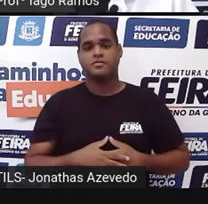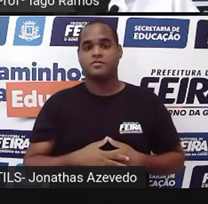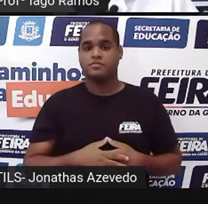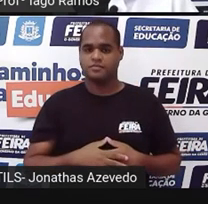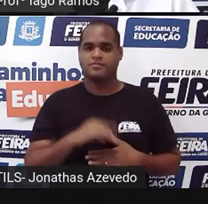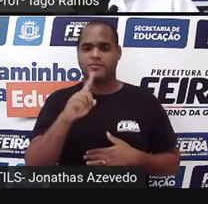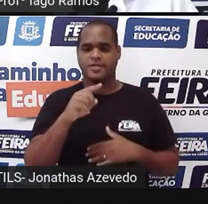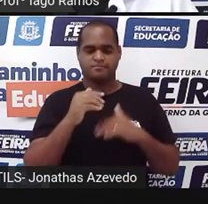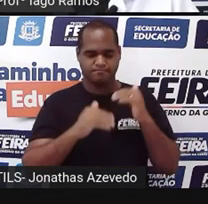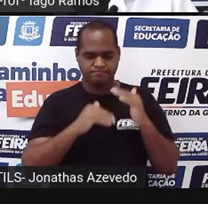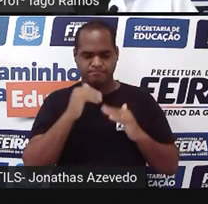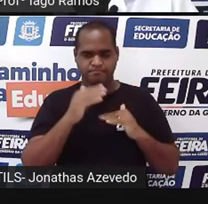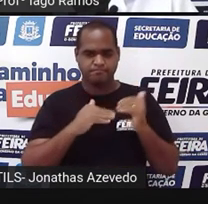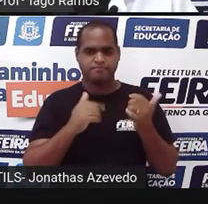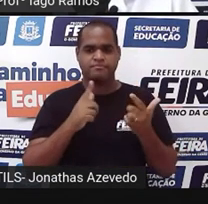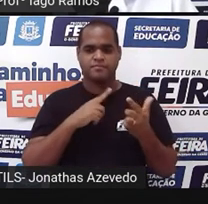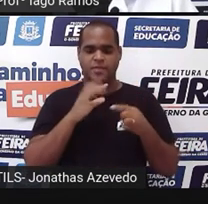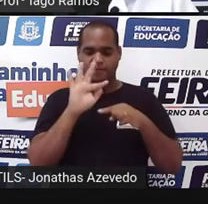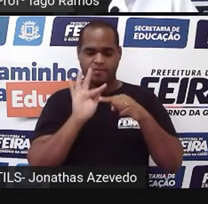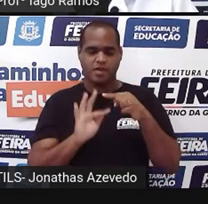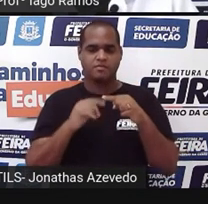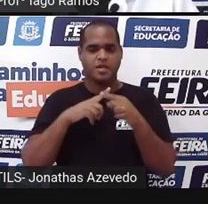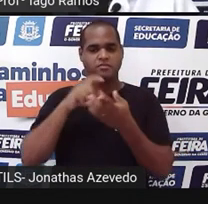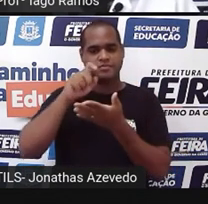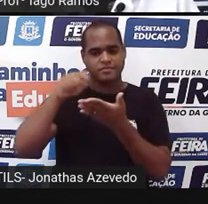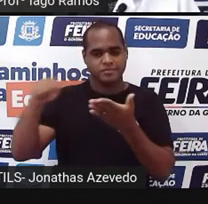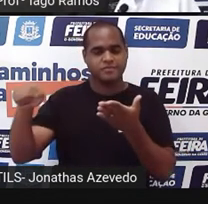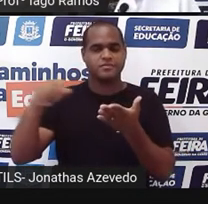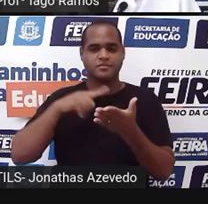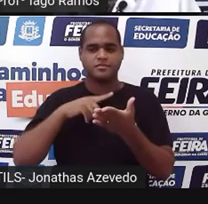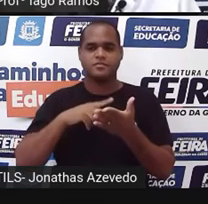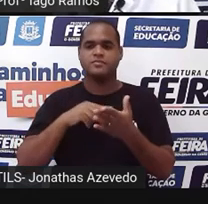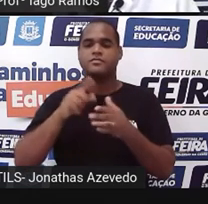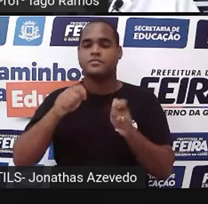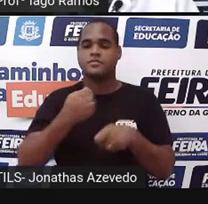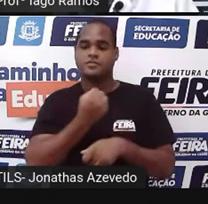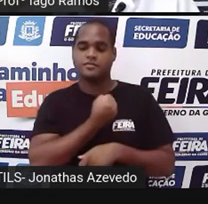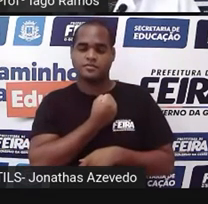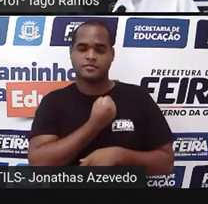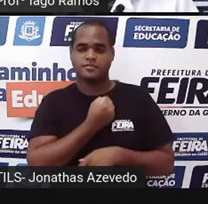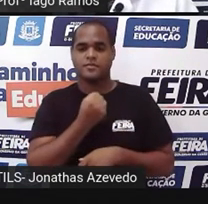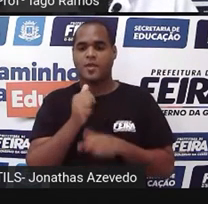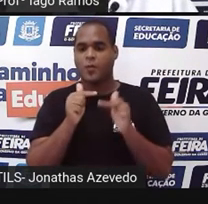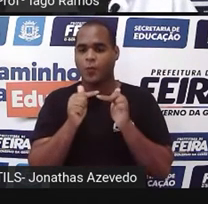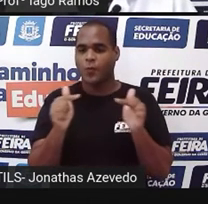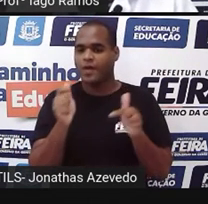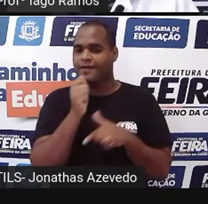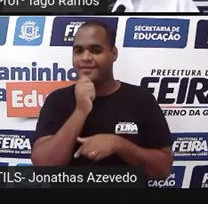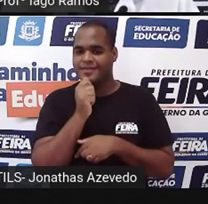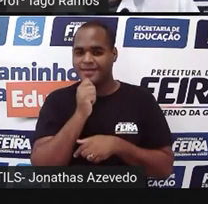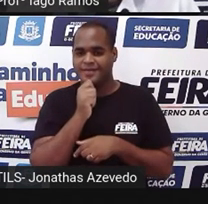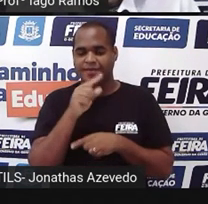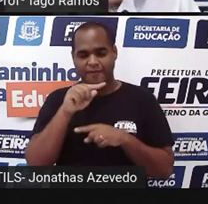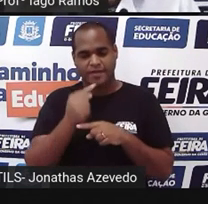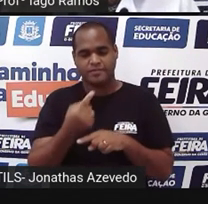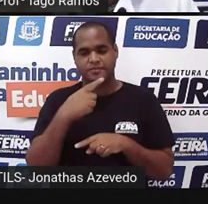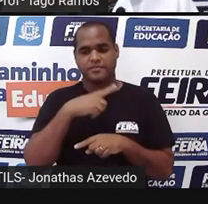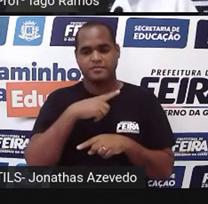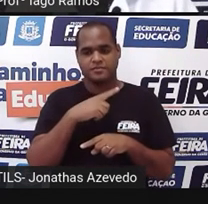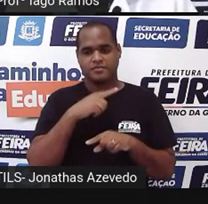montando a fração lá em cima da fração inscreva aquele número sem a, sem a barra